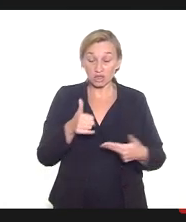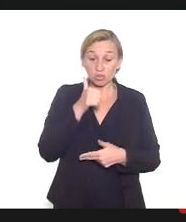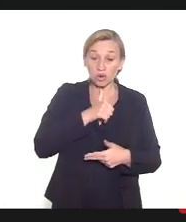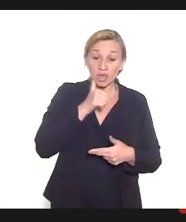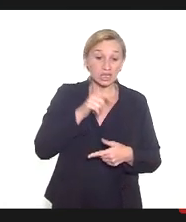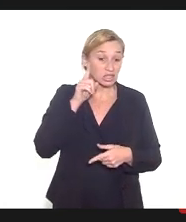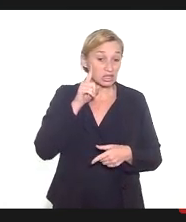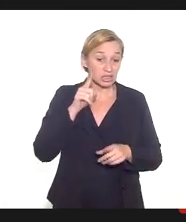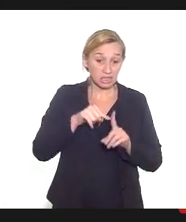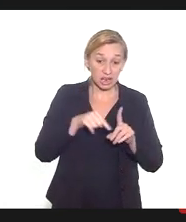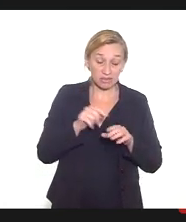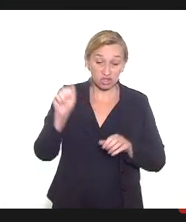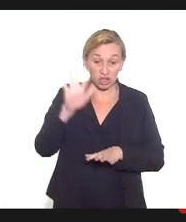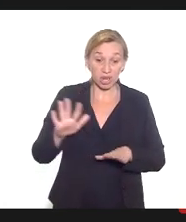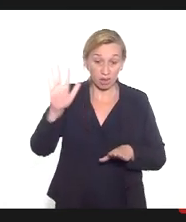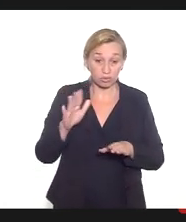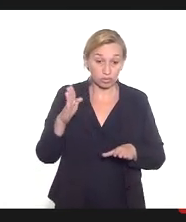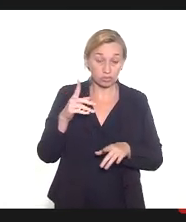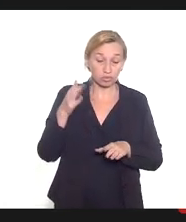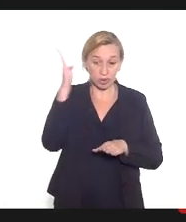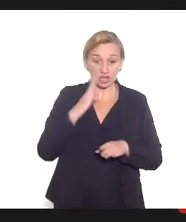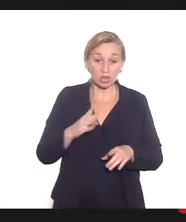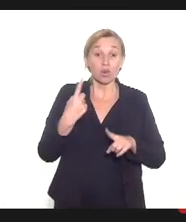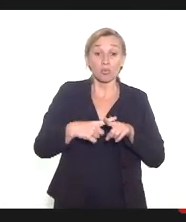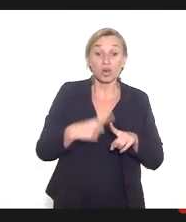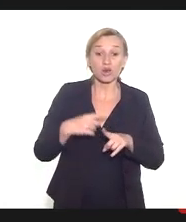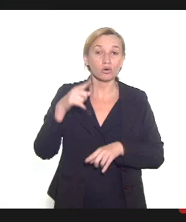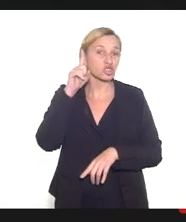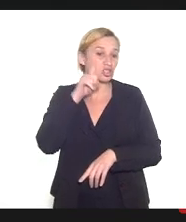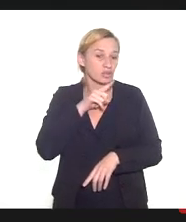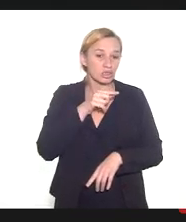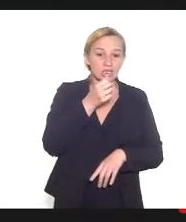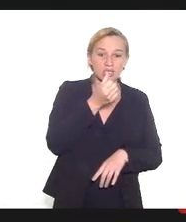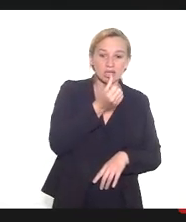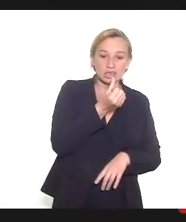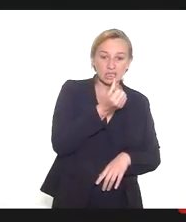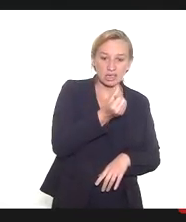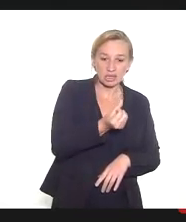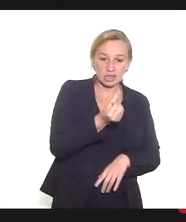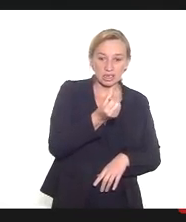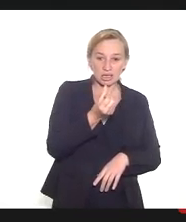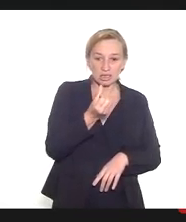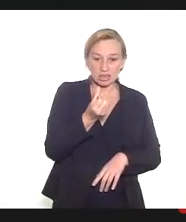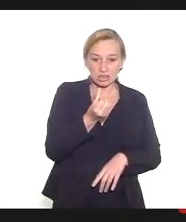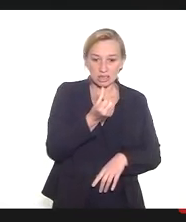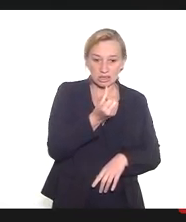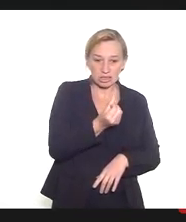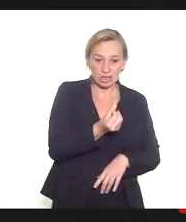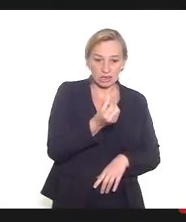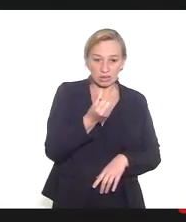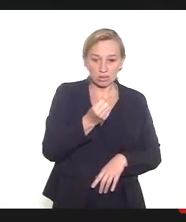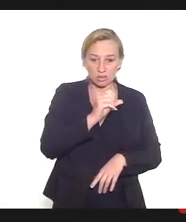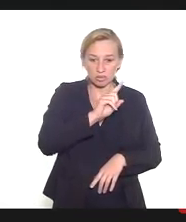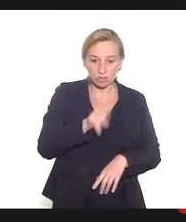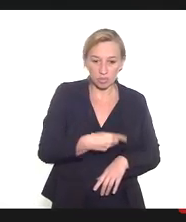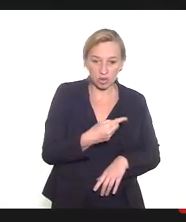no Brasil porque os Estados Unidos tem 600 mil óbitos e